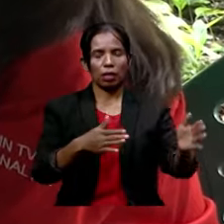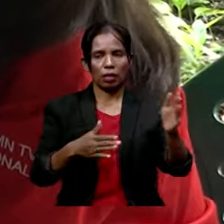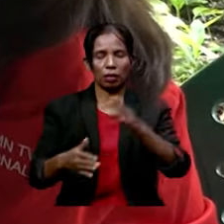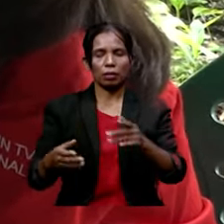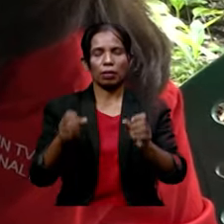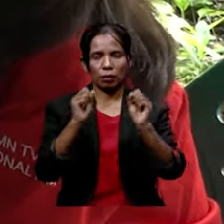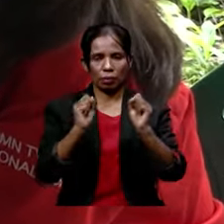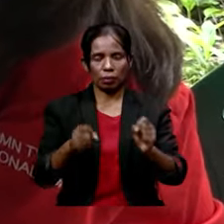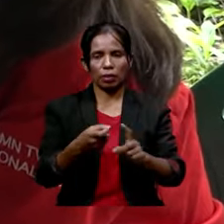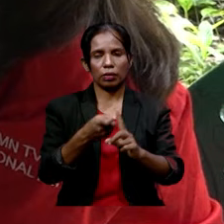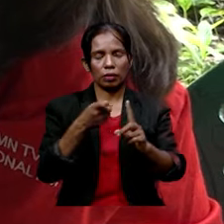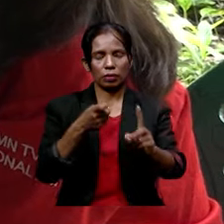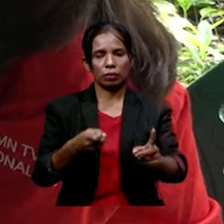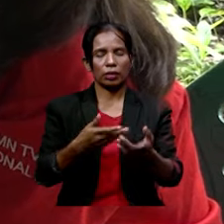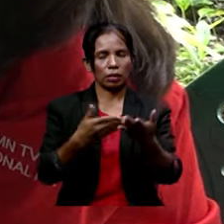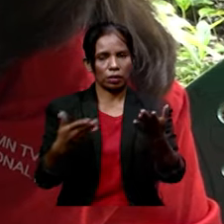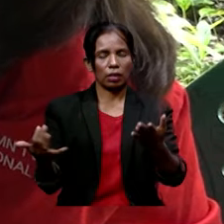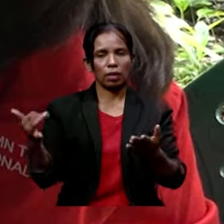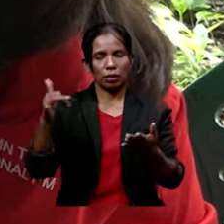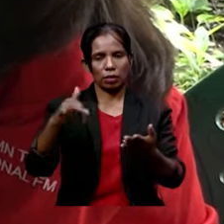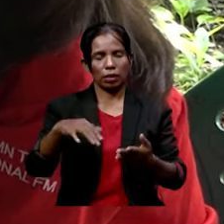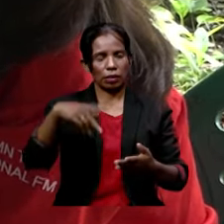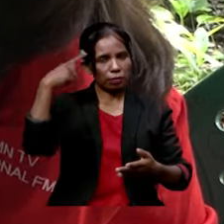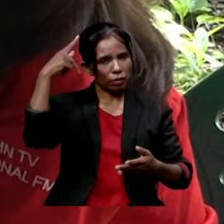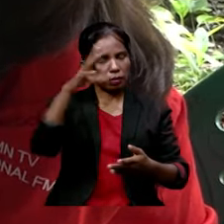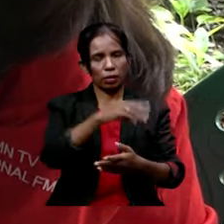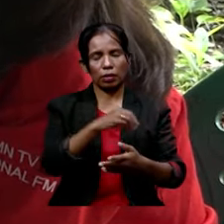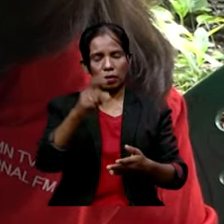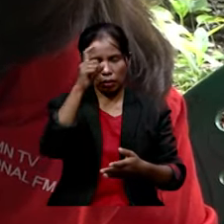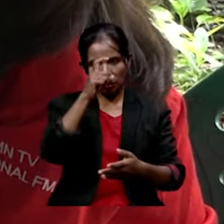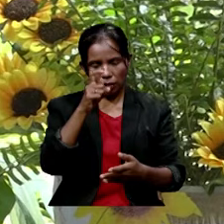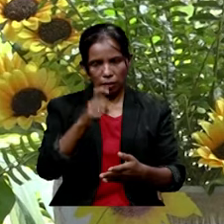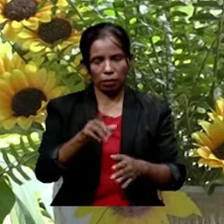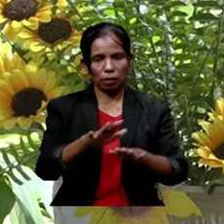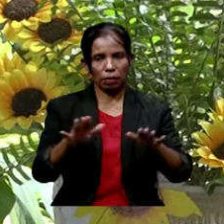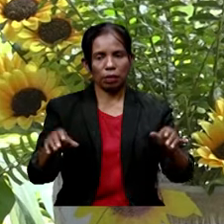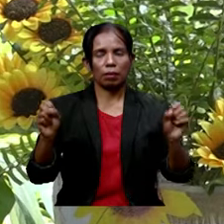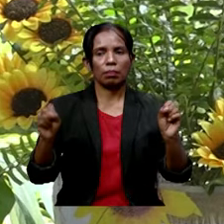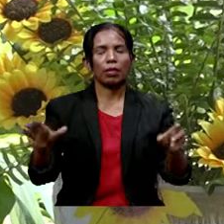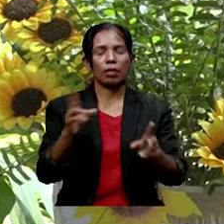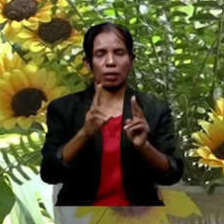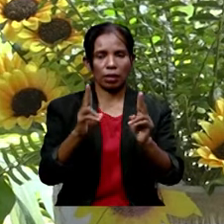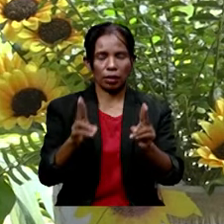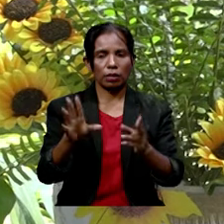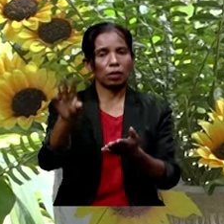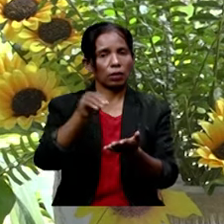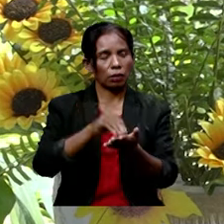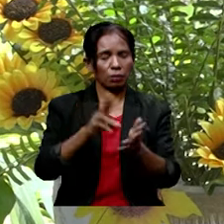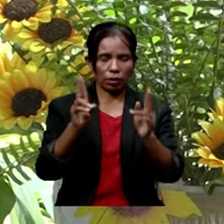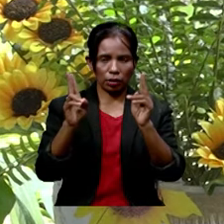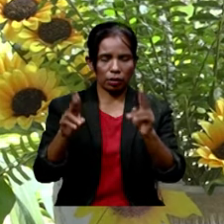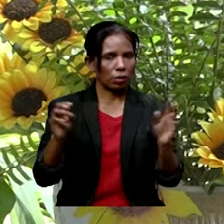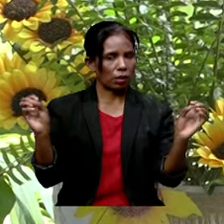balon mos, usi sujeito rasi. Psicologicamente, idade ne bela barik bele capta, no adapta lalais, no